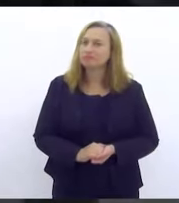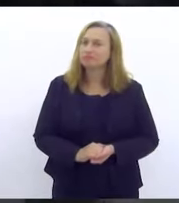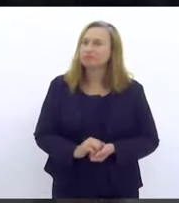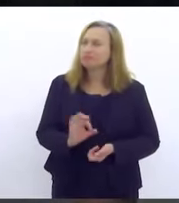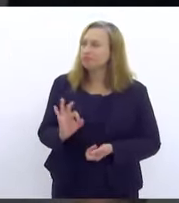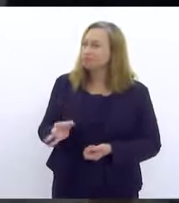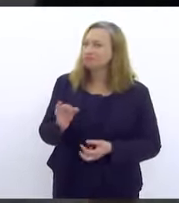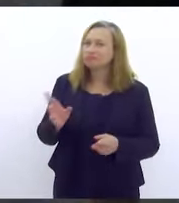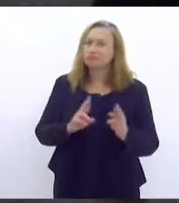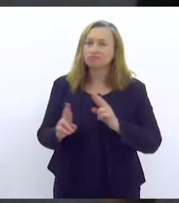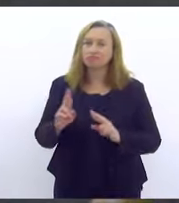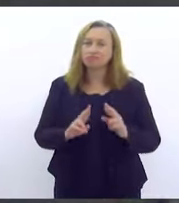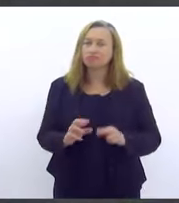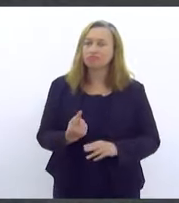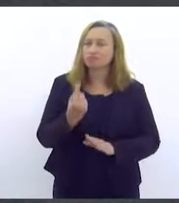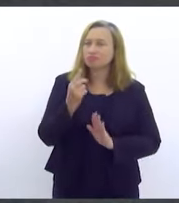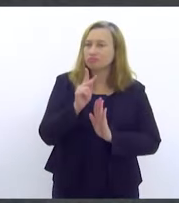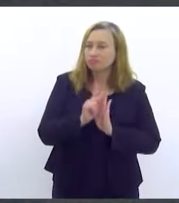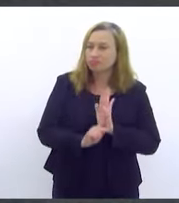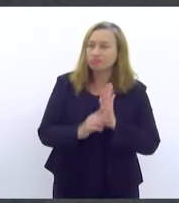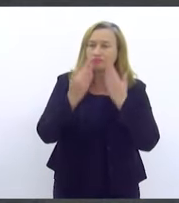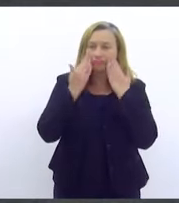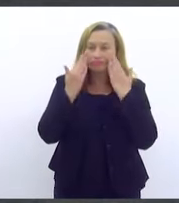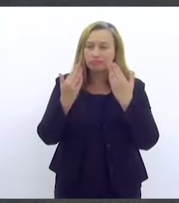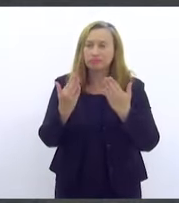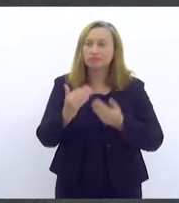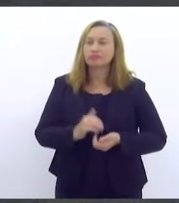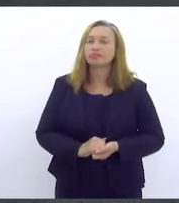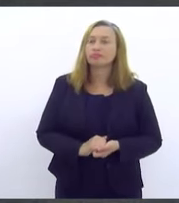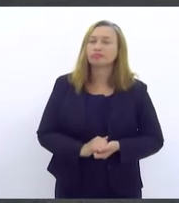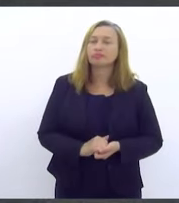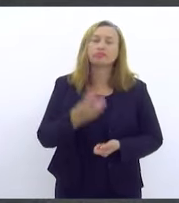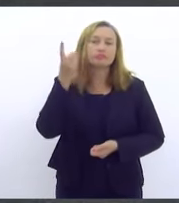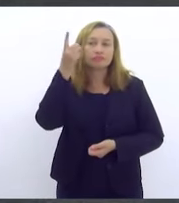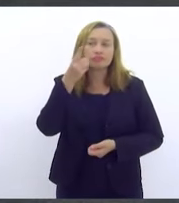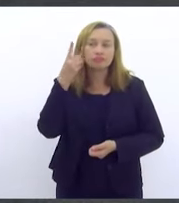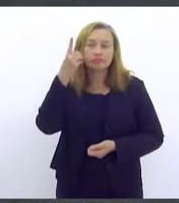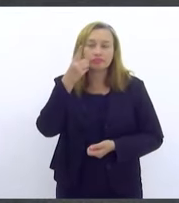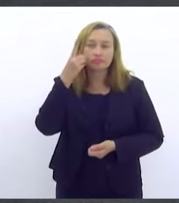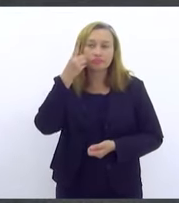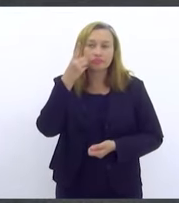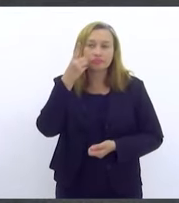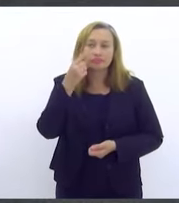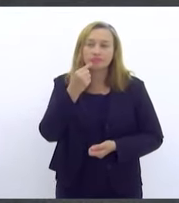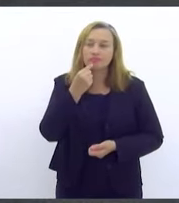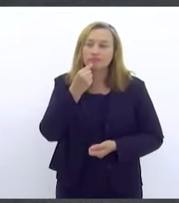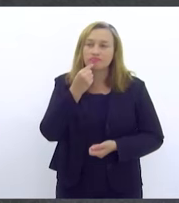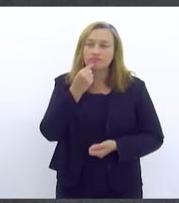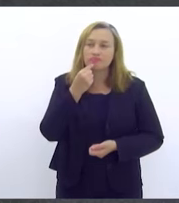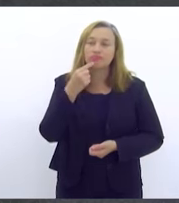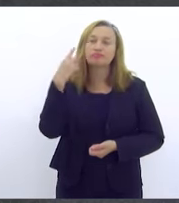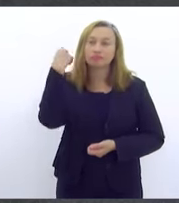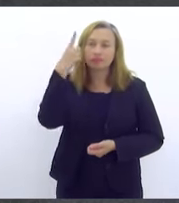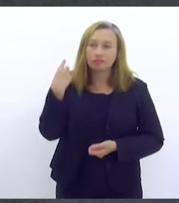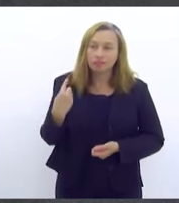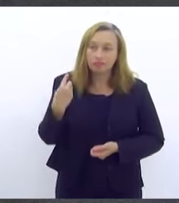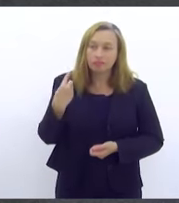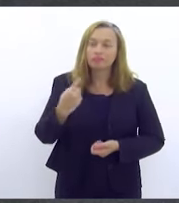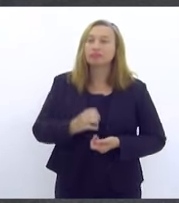Especificamente em relação a um dos projetos, foi apresentado até pela deputada Dani